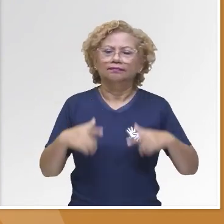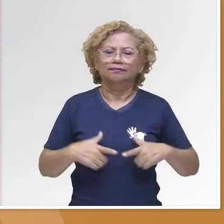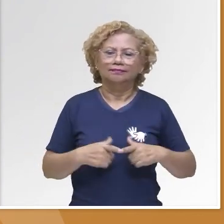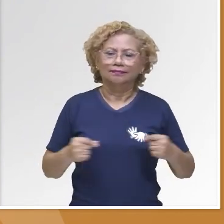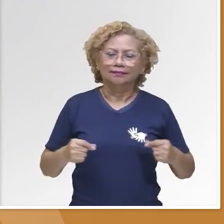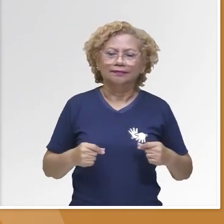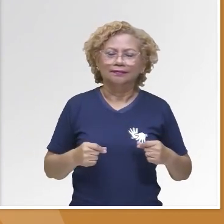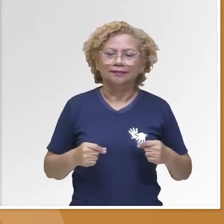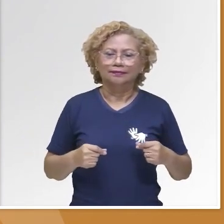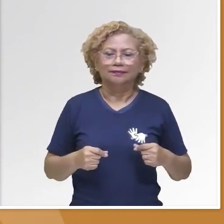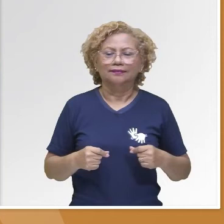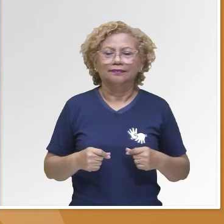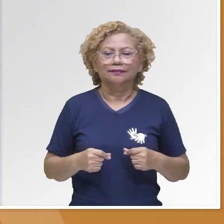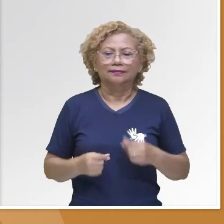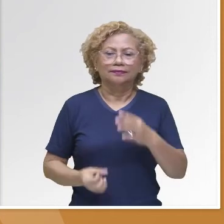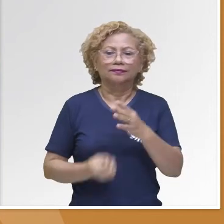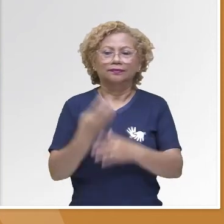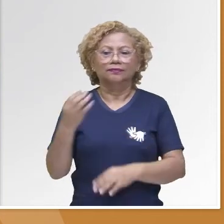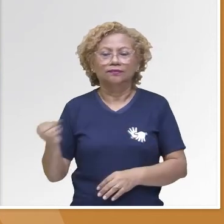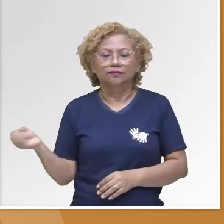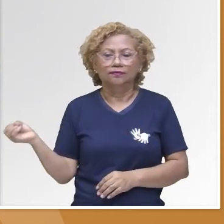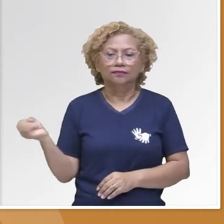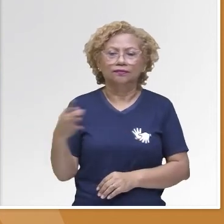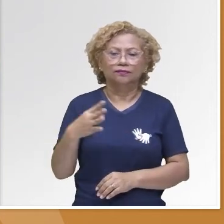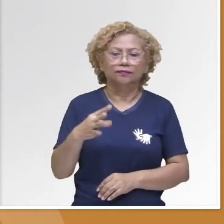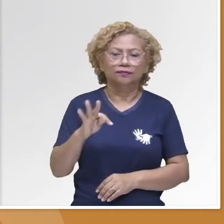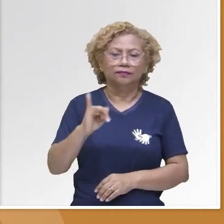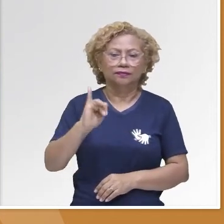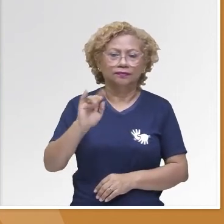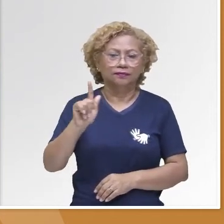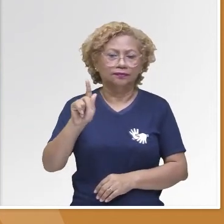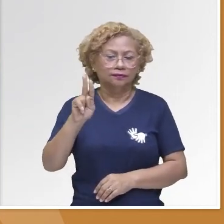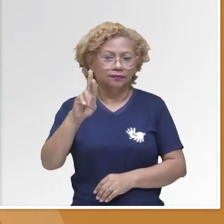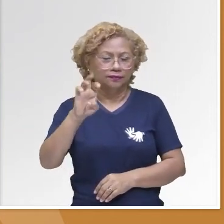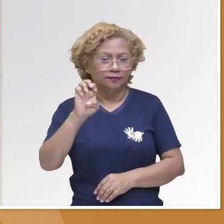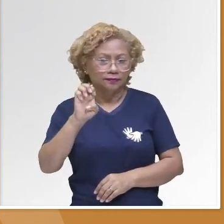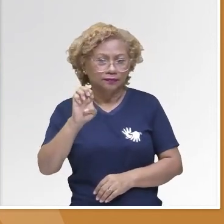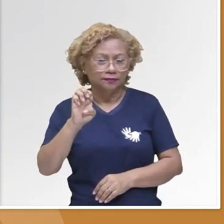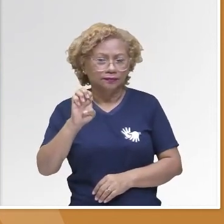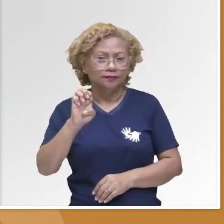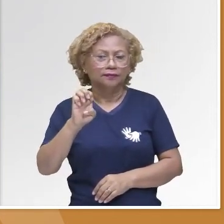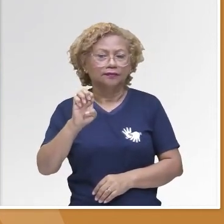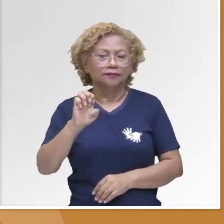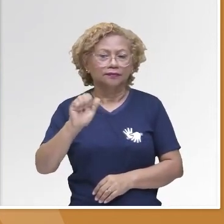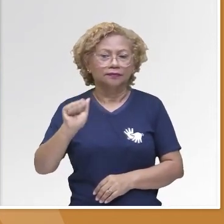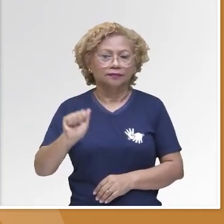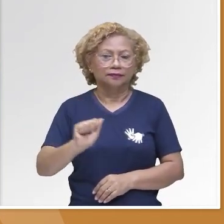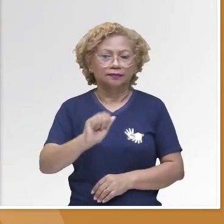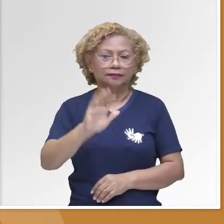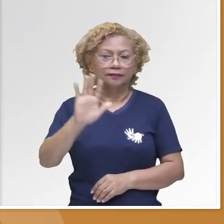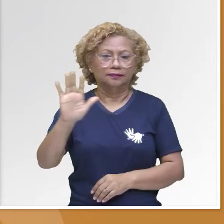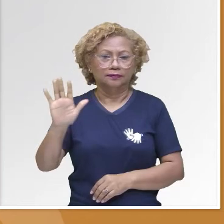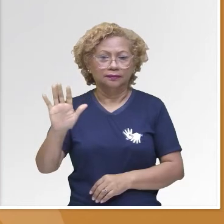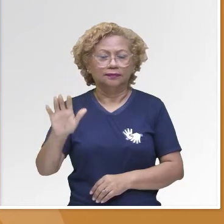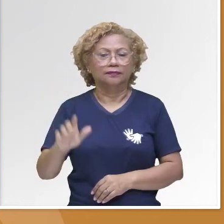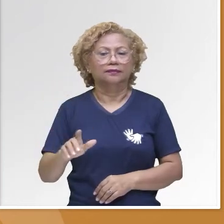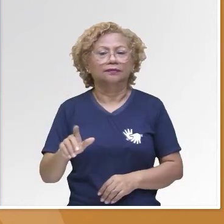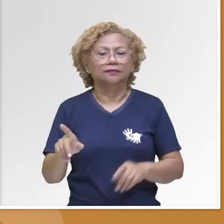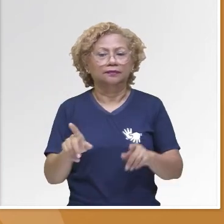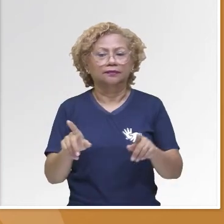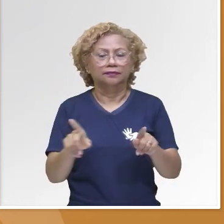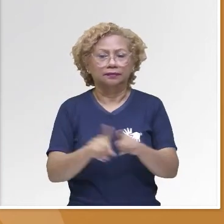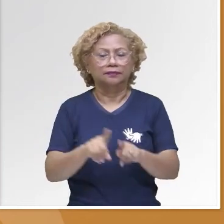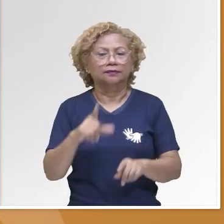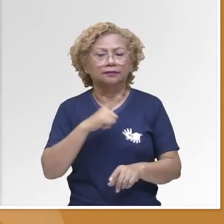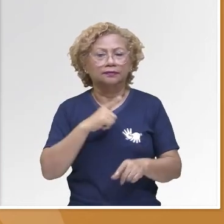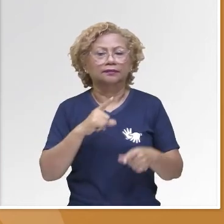tigres asiáticos, tá? Então aí, como os novos tigres asiáticos, nós temos aí a Tailândia,